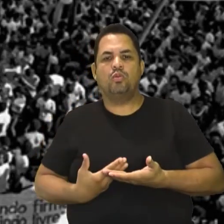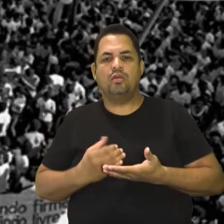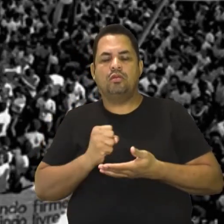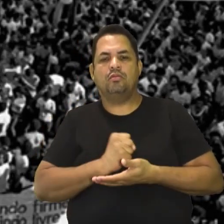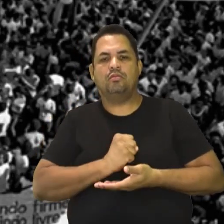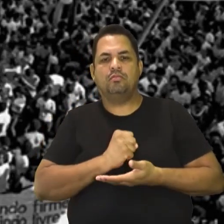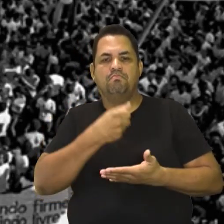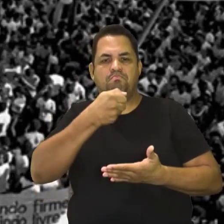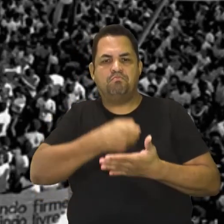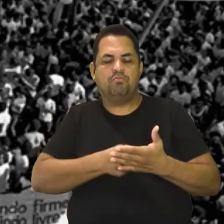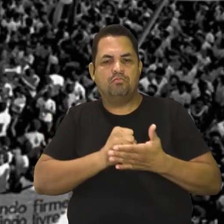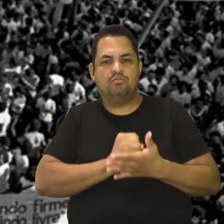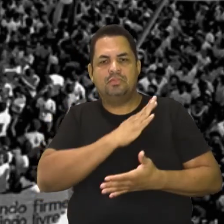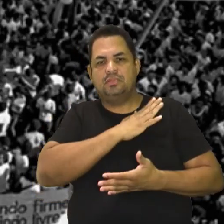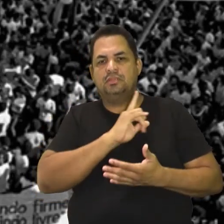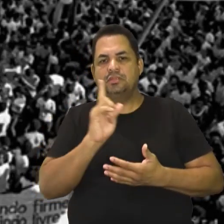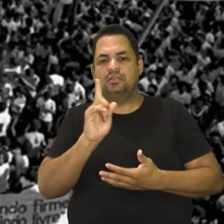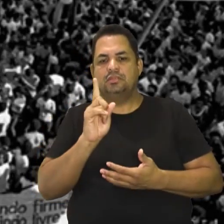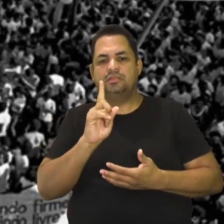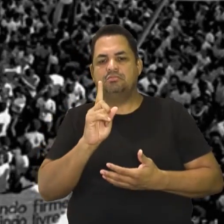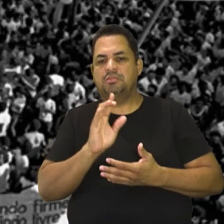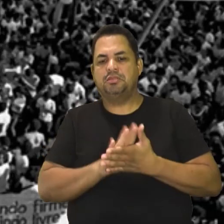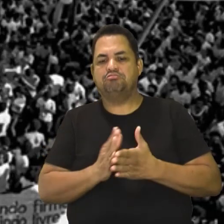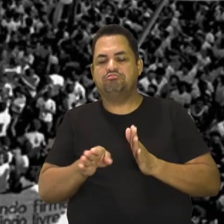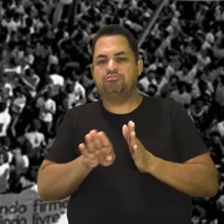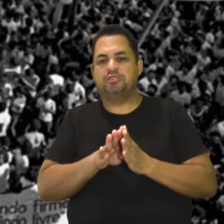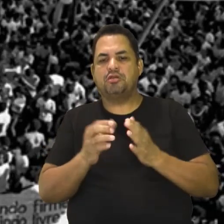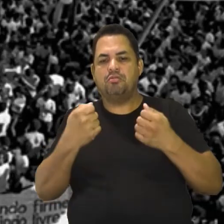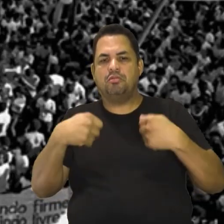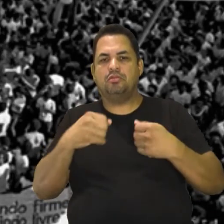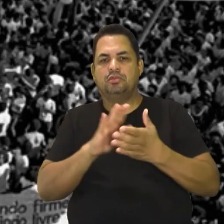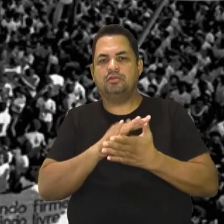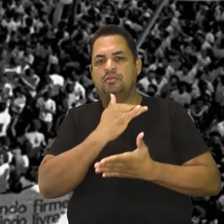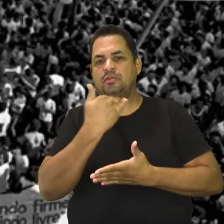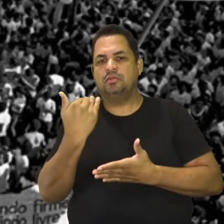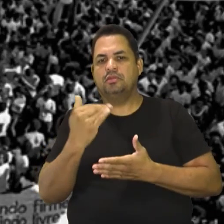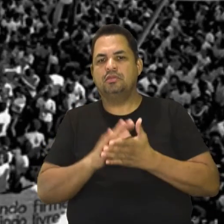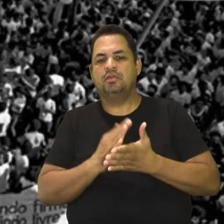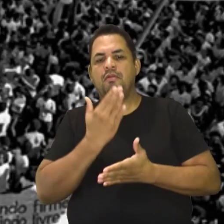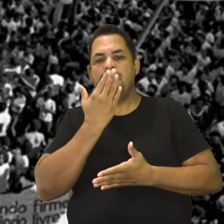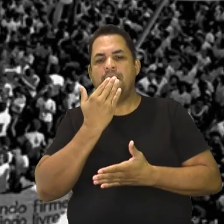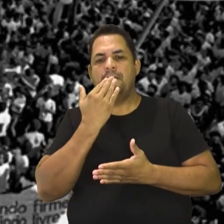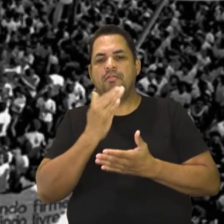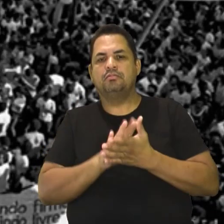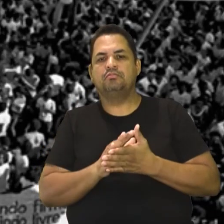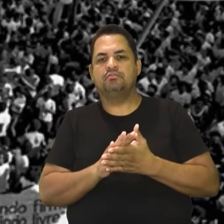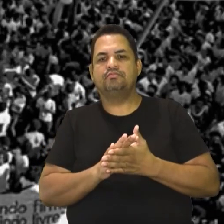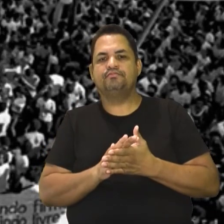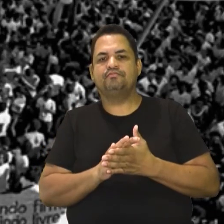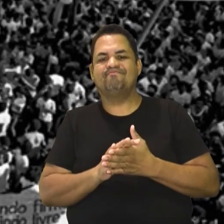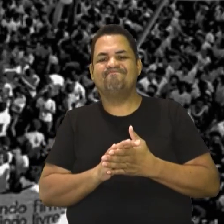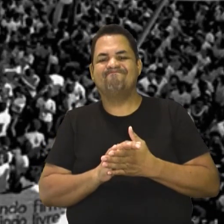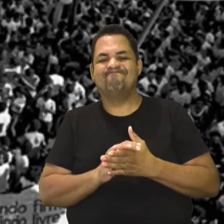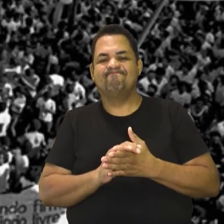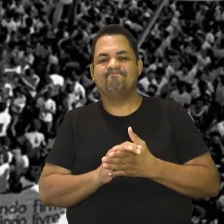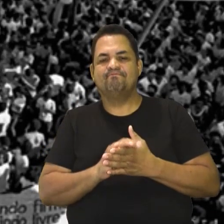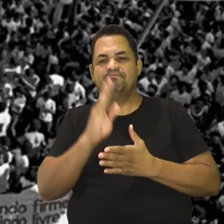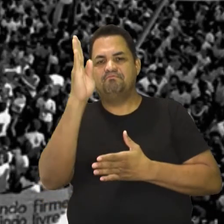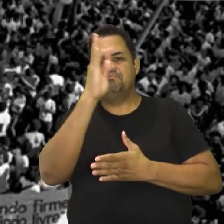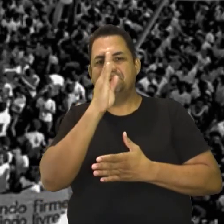Neves não assume, porque ele vai morrer. José Sarney vai assumir. o Brasil numa crise